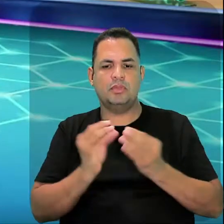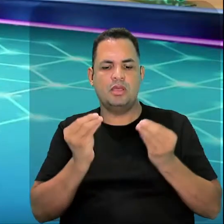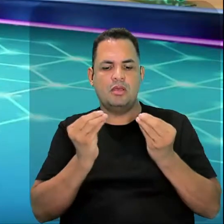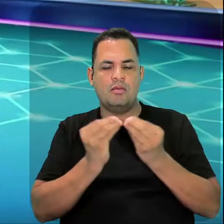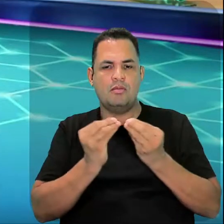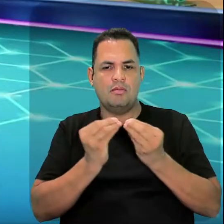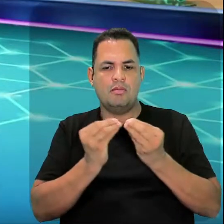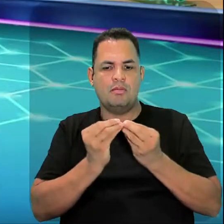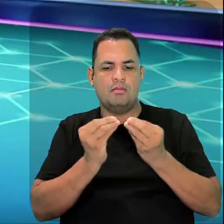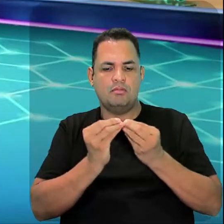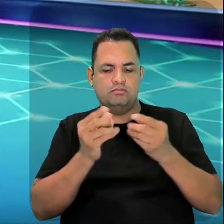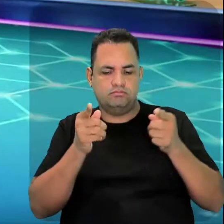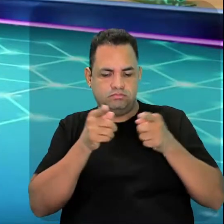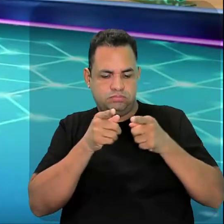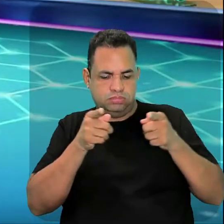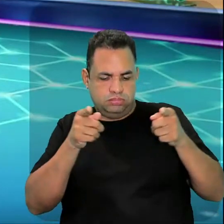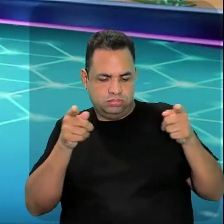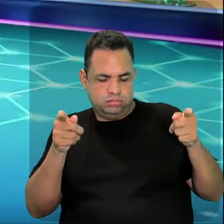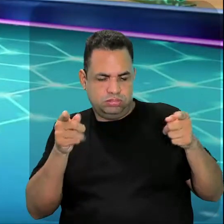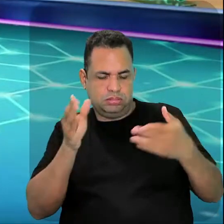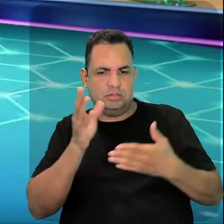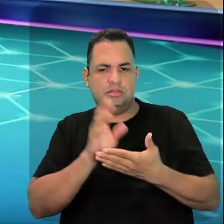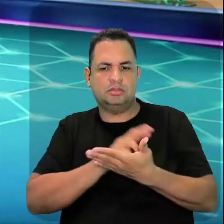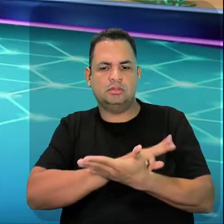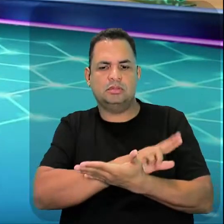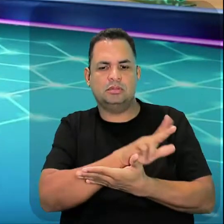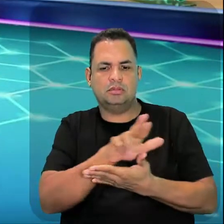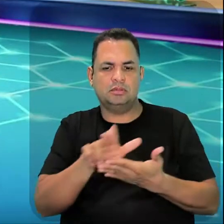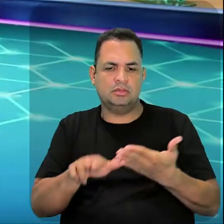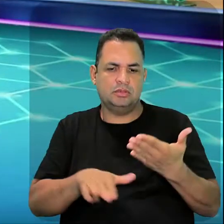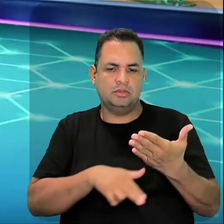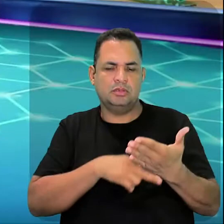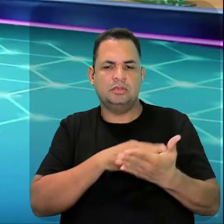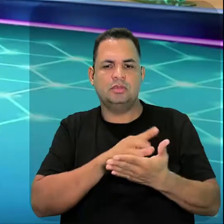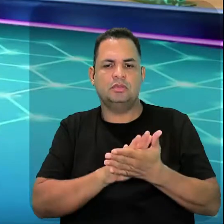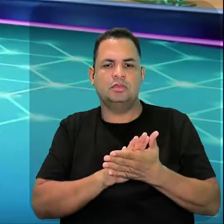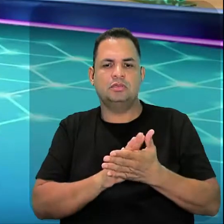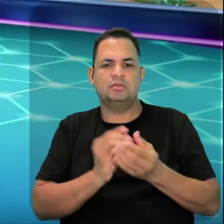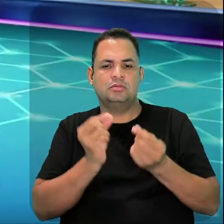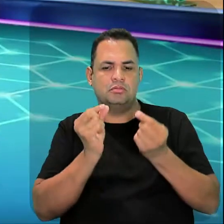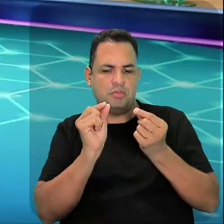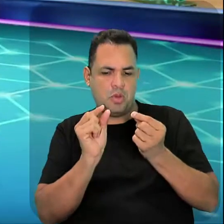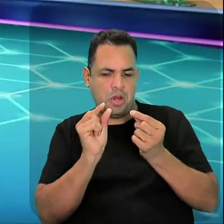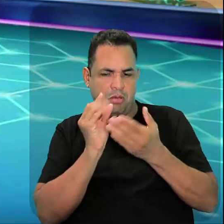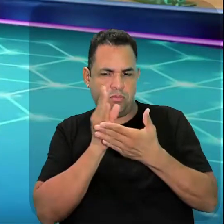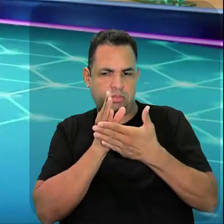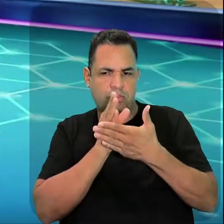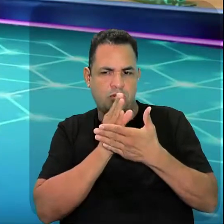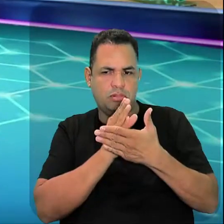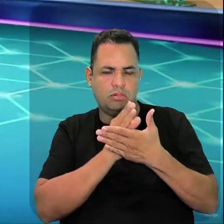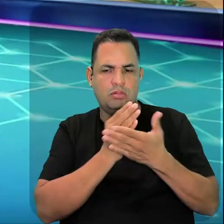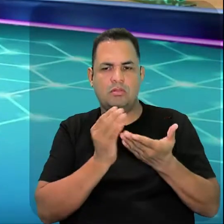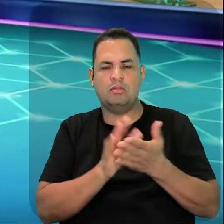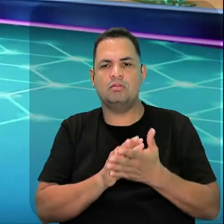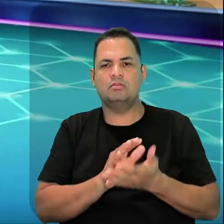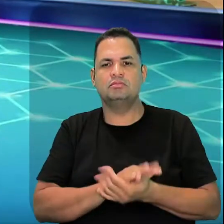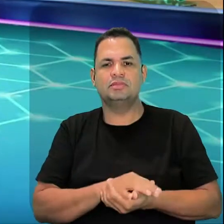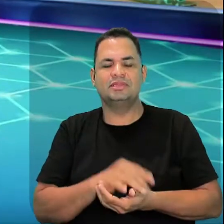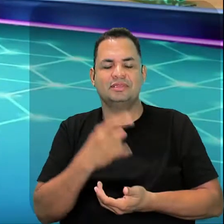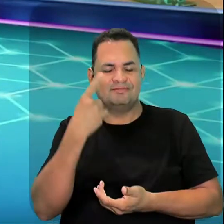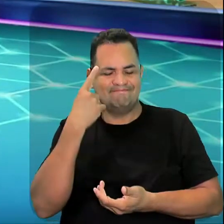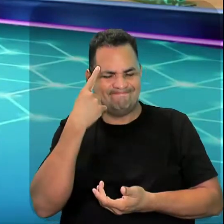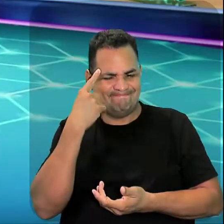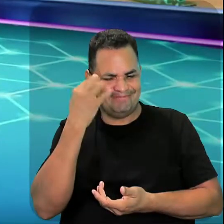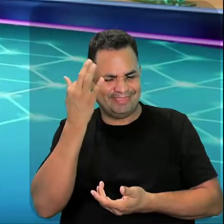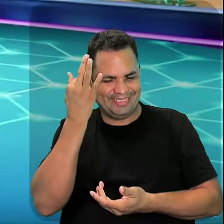molécula bem grande formada por vários monômeros juntos. Eu sei que você deve estar agora com uma dor de cabeça